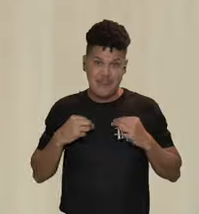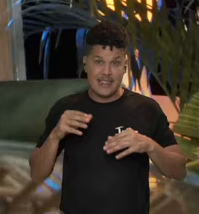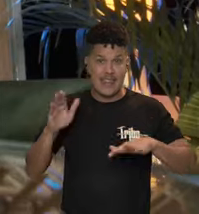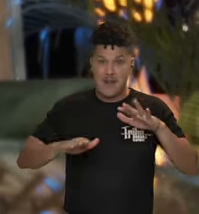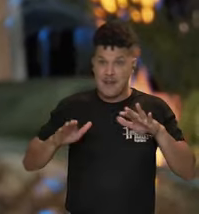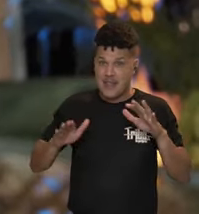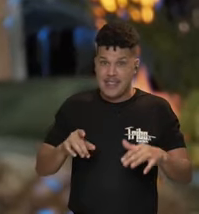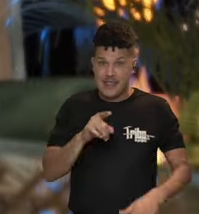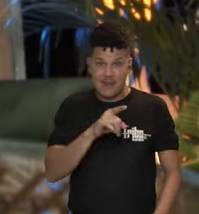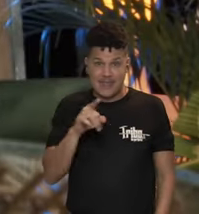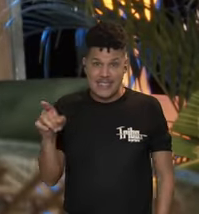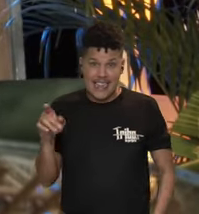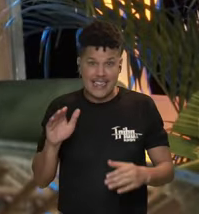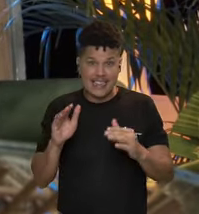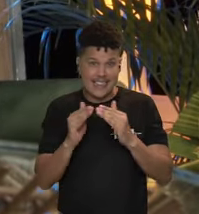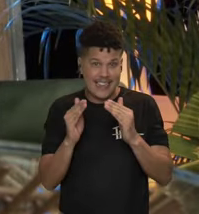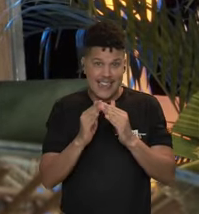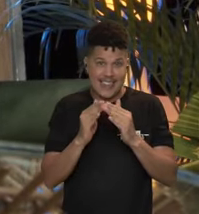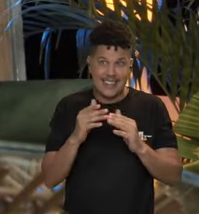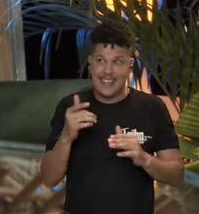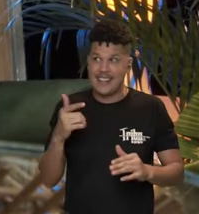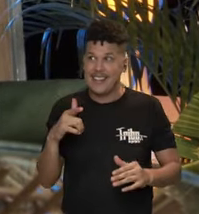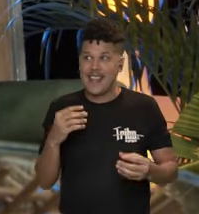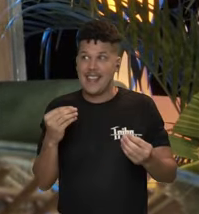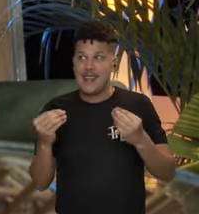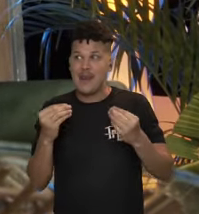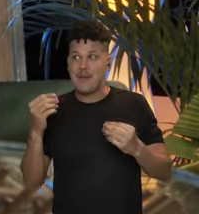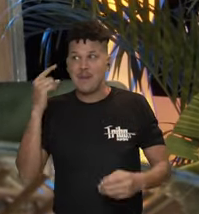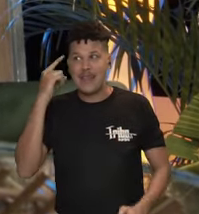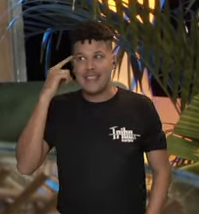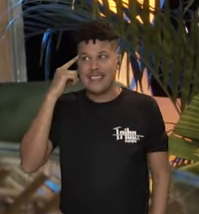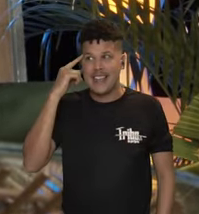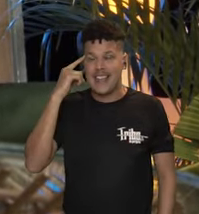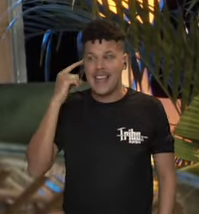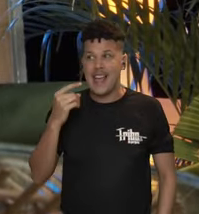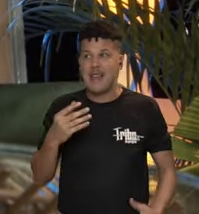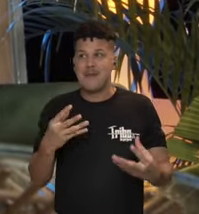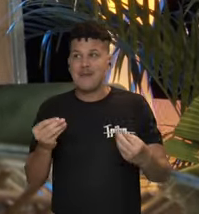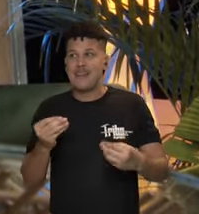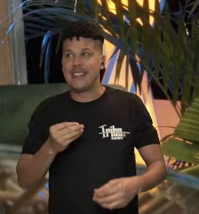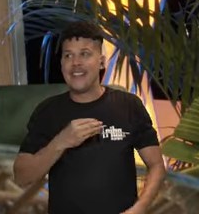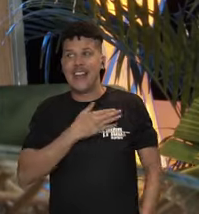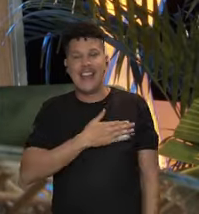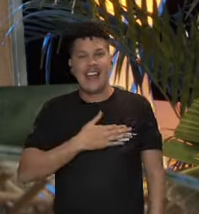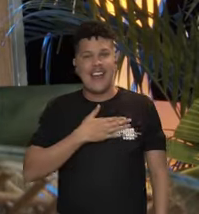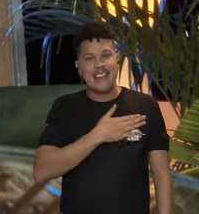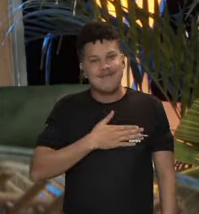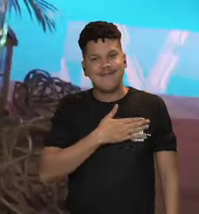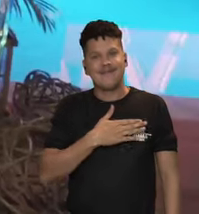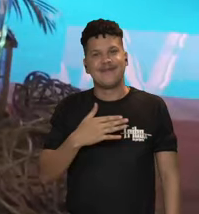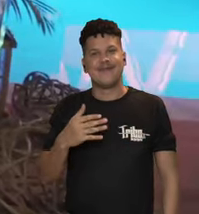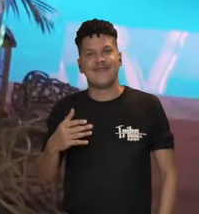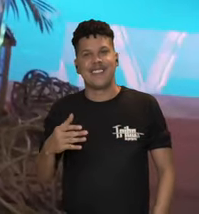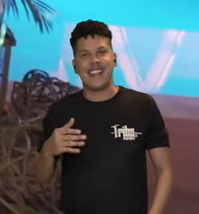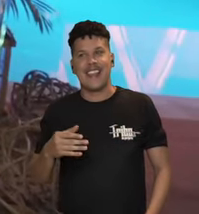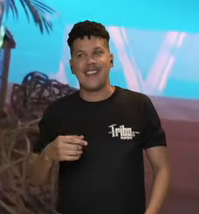talvez vocês que estão aí em casa não tenham a noção, tá ligado? O tanto que é satisfatório estar aqui, porque imagina você crescer na quebrada escutando